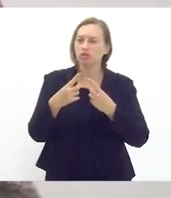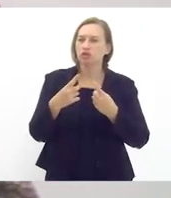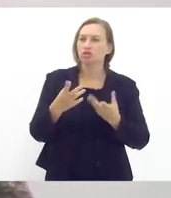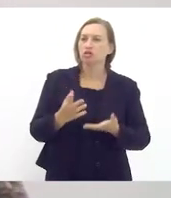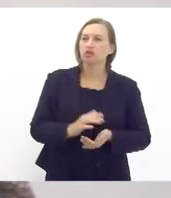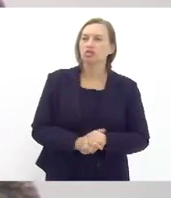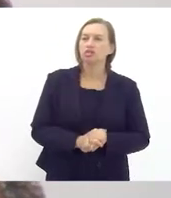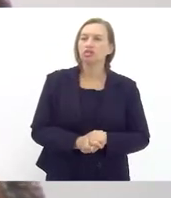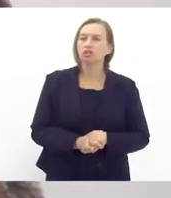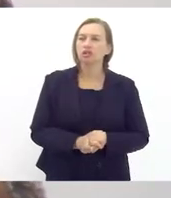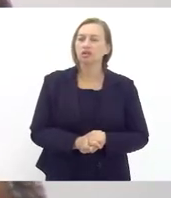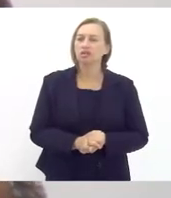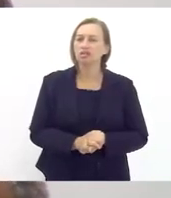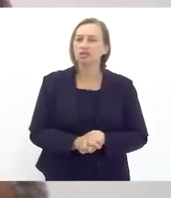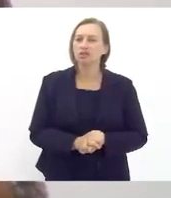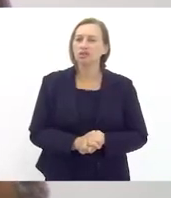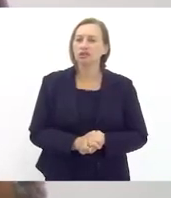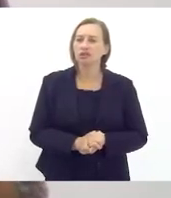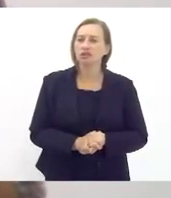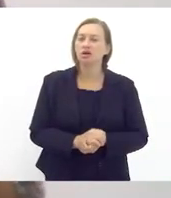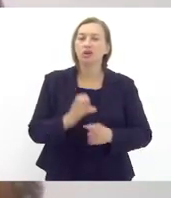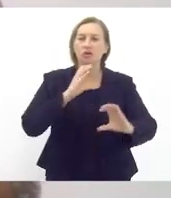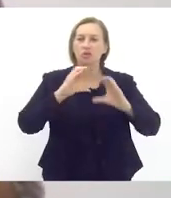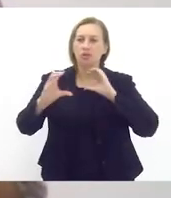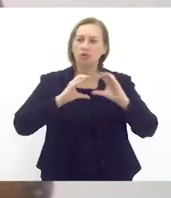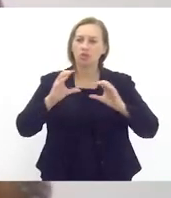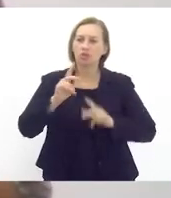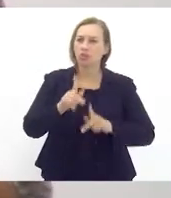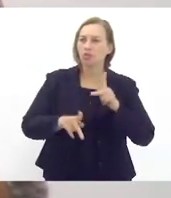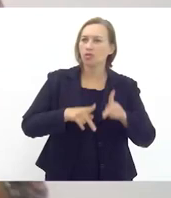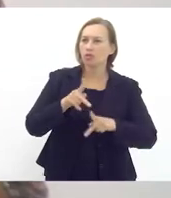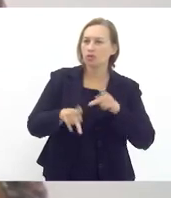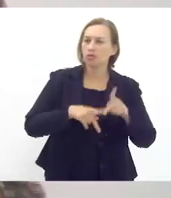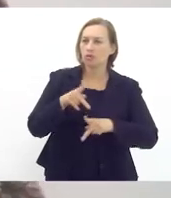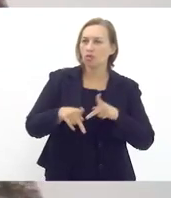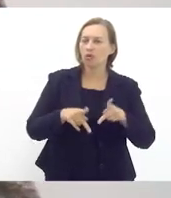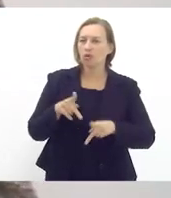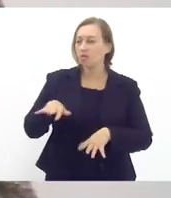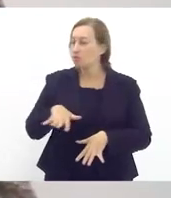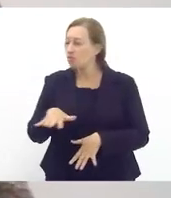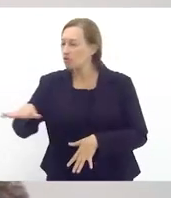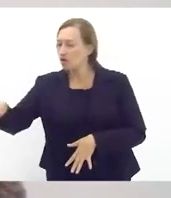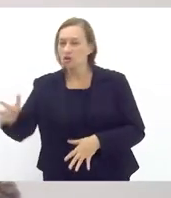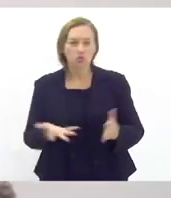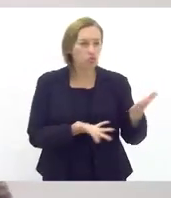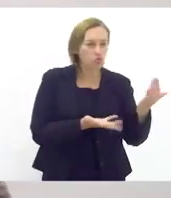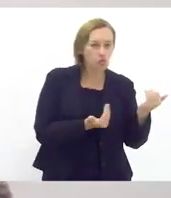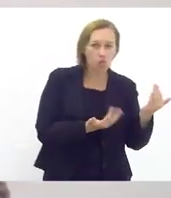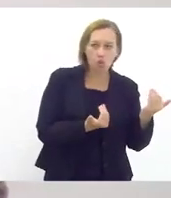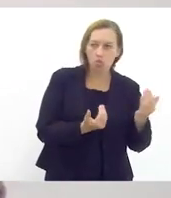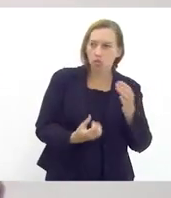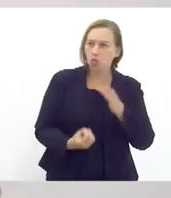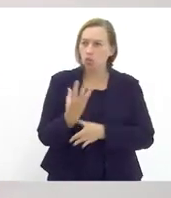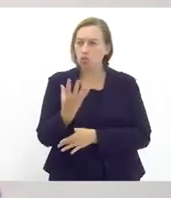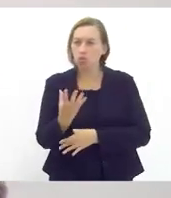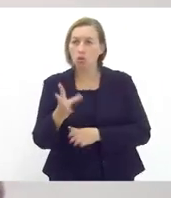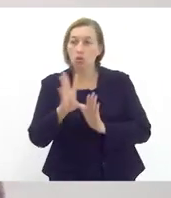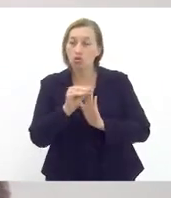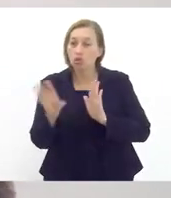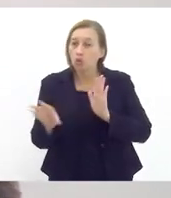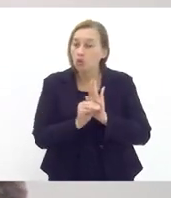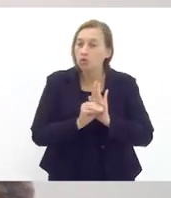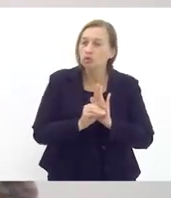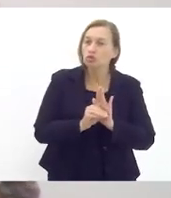valorização dos comunicadores populares e periféricos uma juventude que está produzindo conteúdo